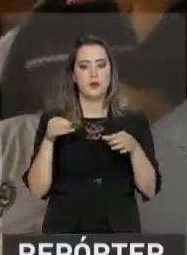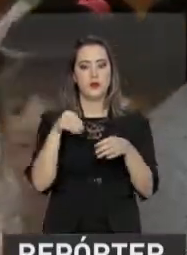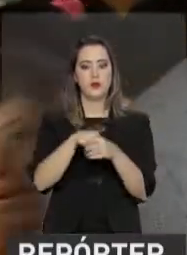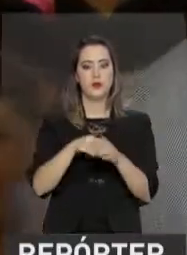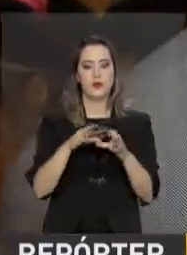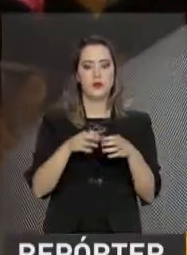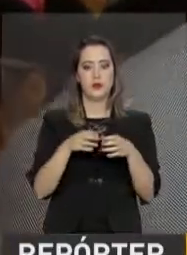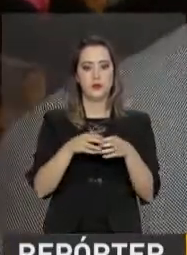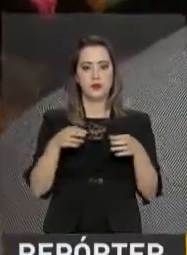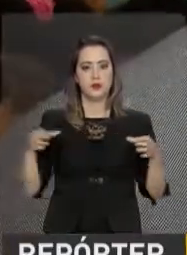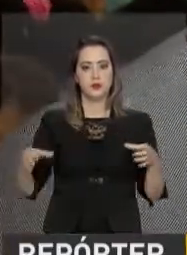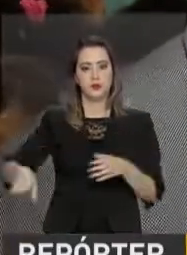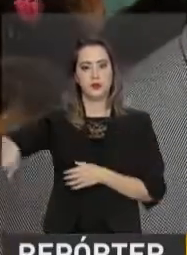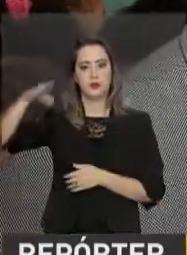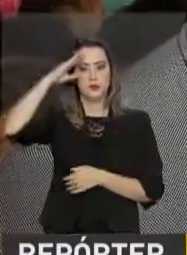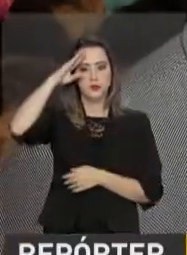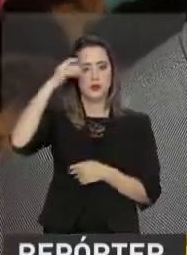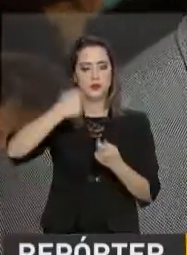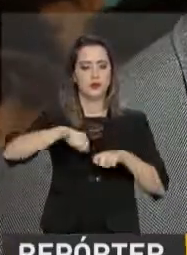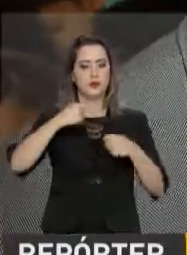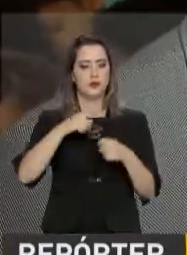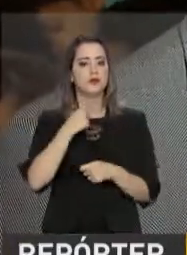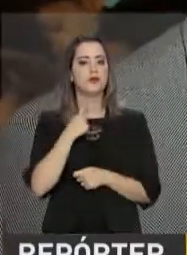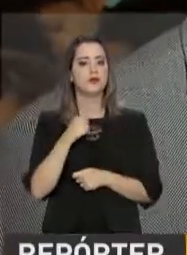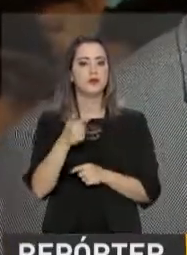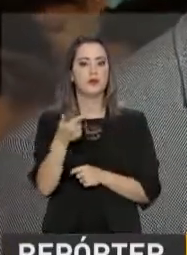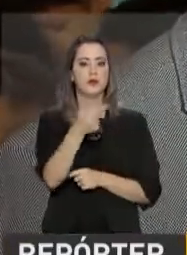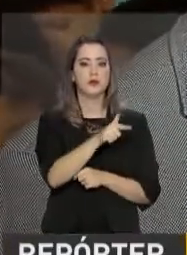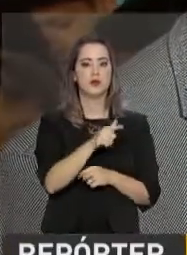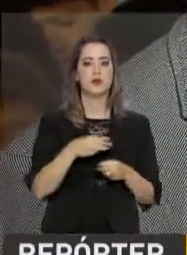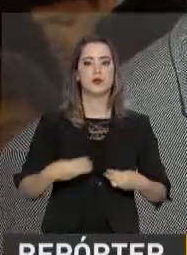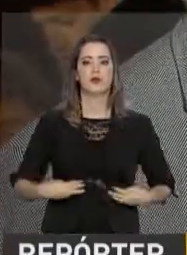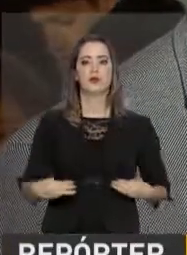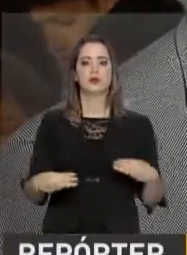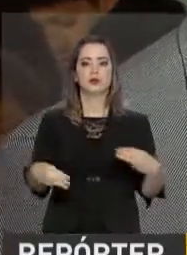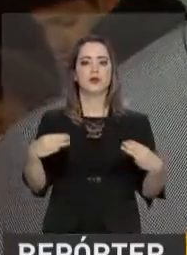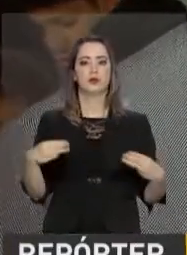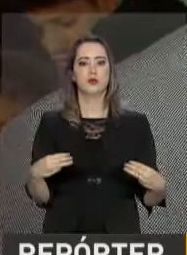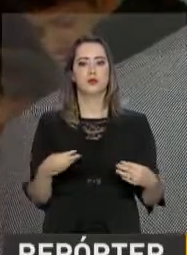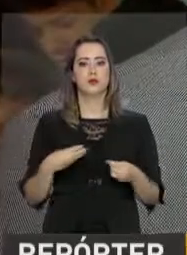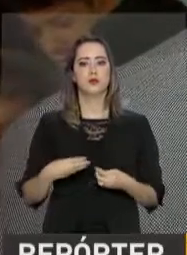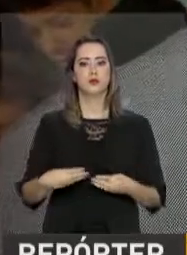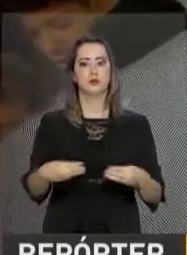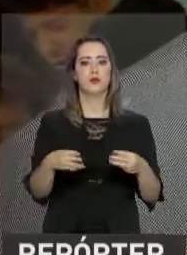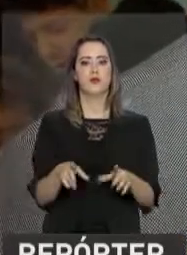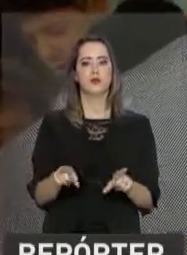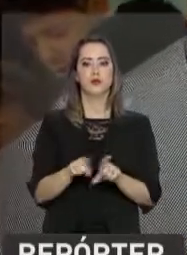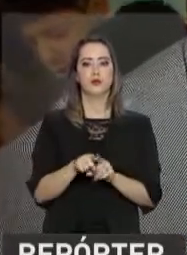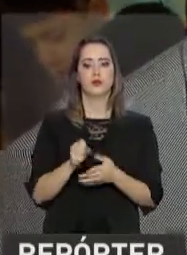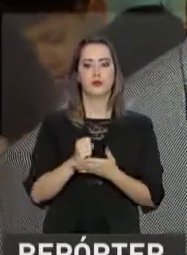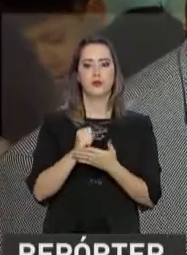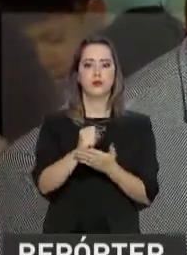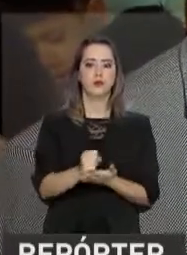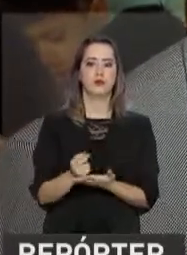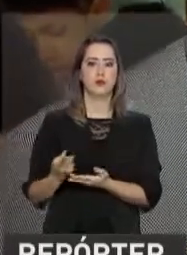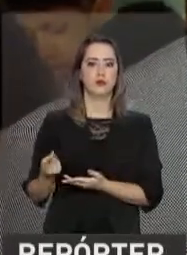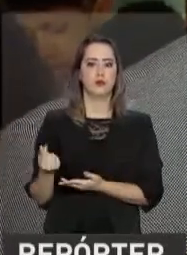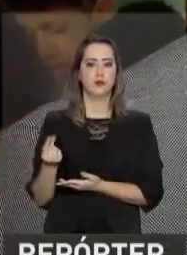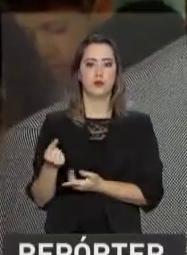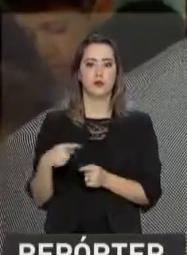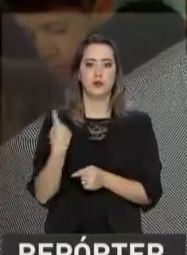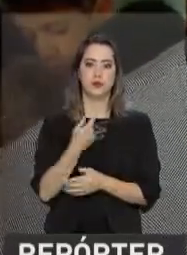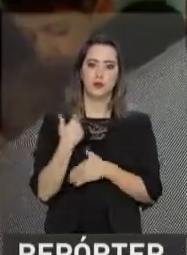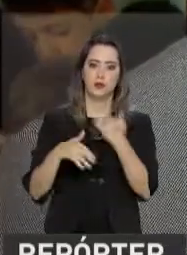e até mesmo da disponibilidade orçamentária nós podemos aumentar pelos cálculos da própria maurício de sousa produções cada